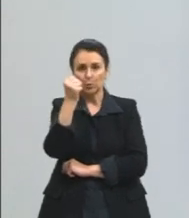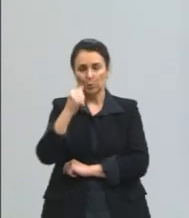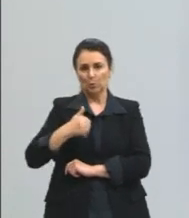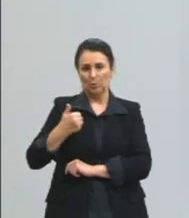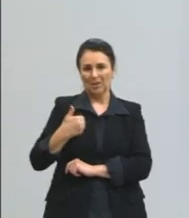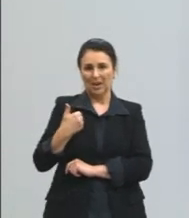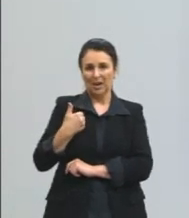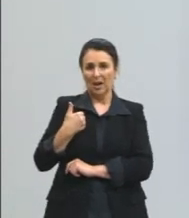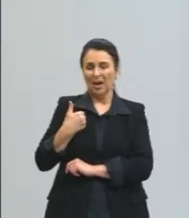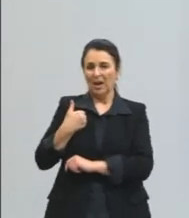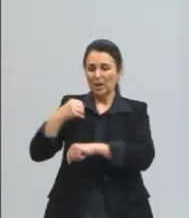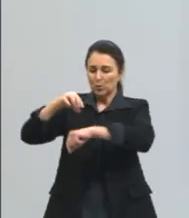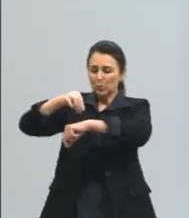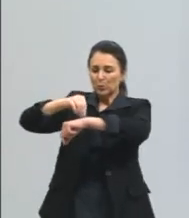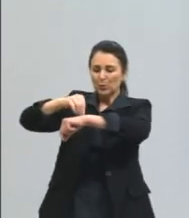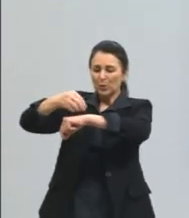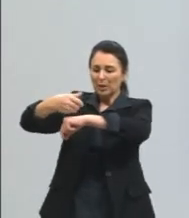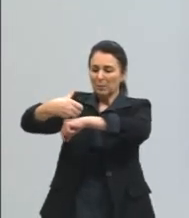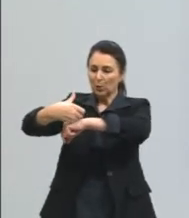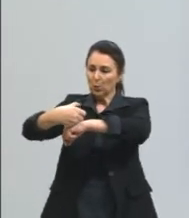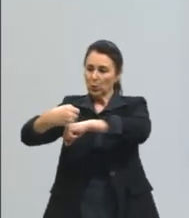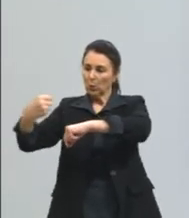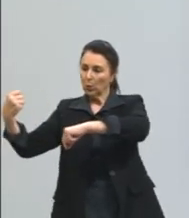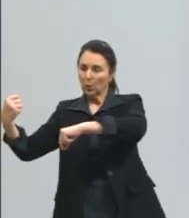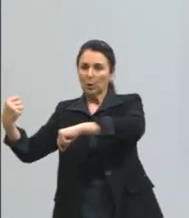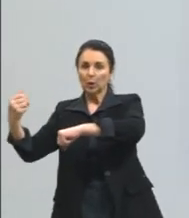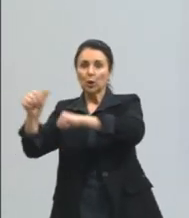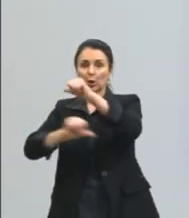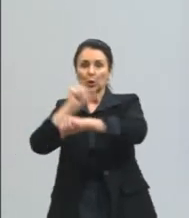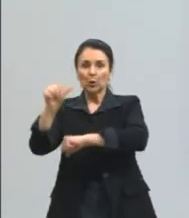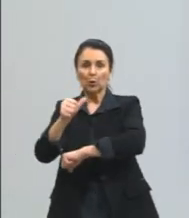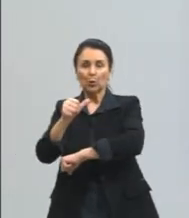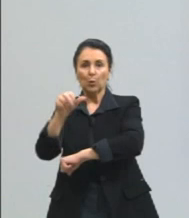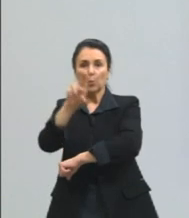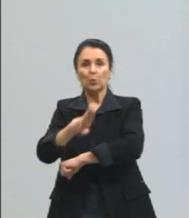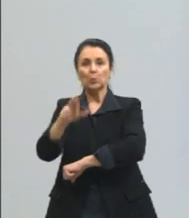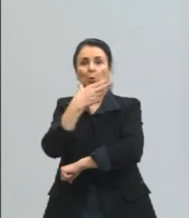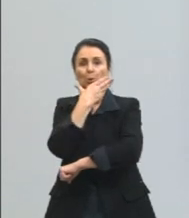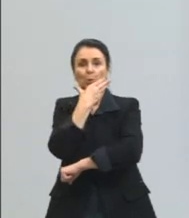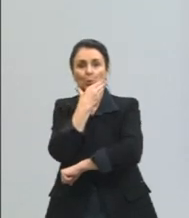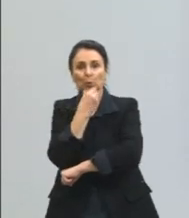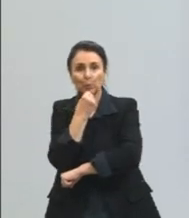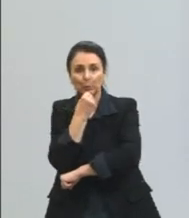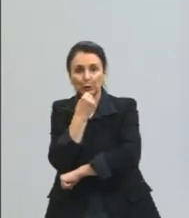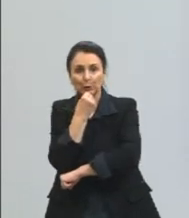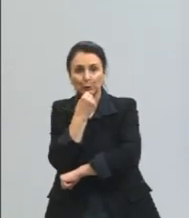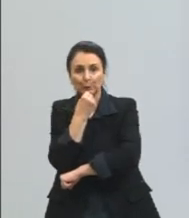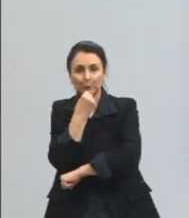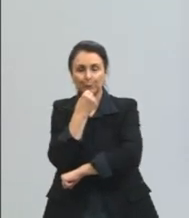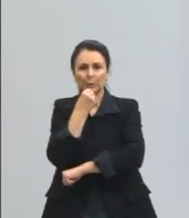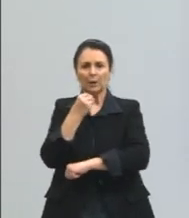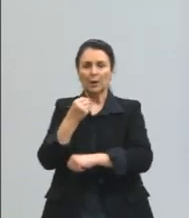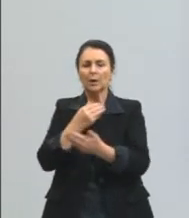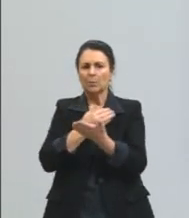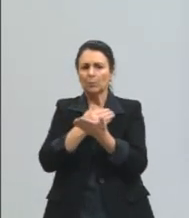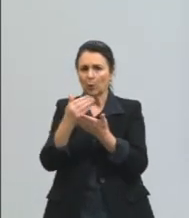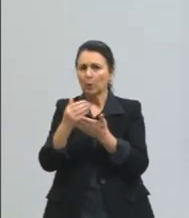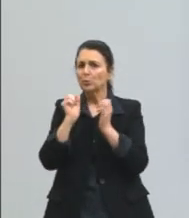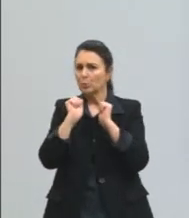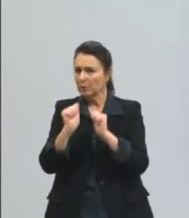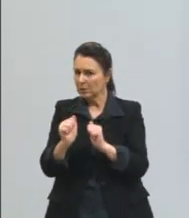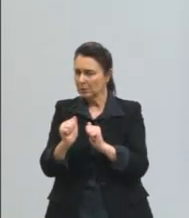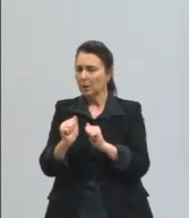feridas de vacas contaminadas com o vírus da varíola bovina, que causa uma doença branda em